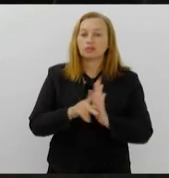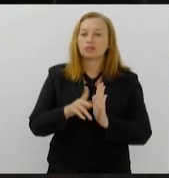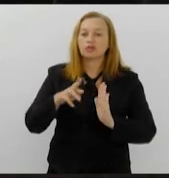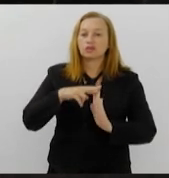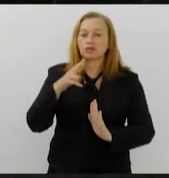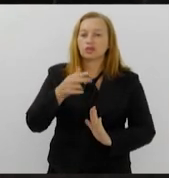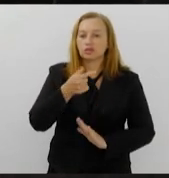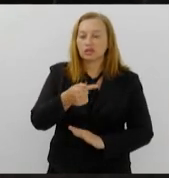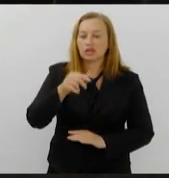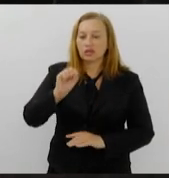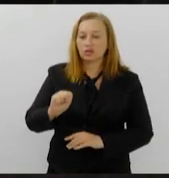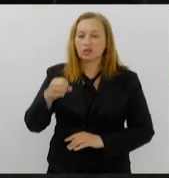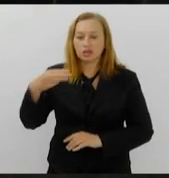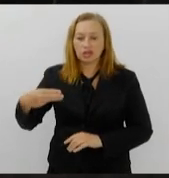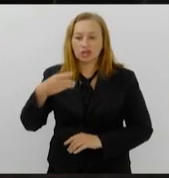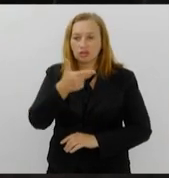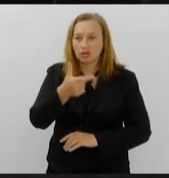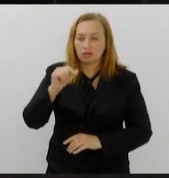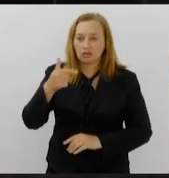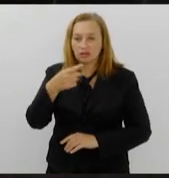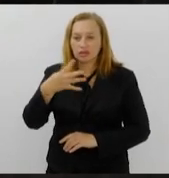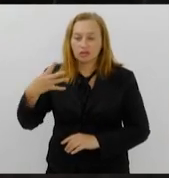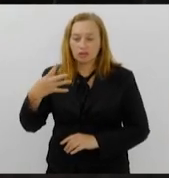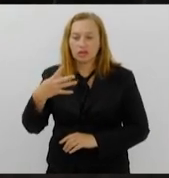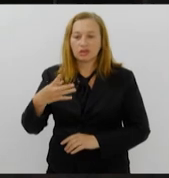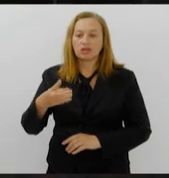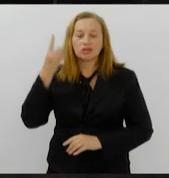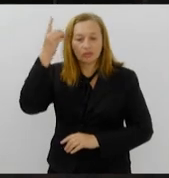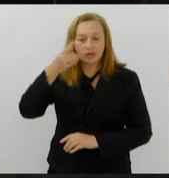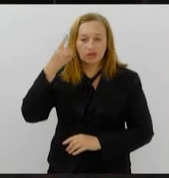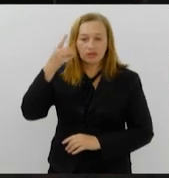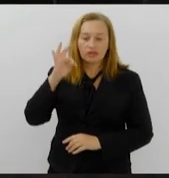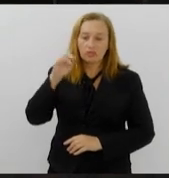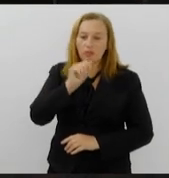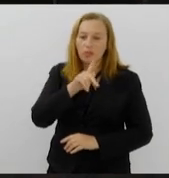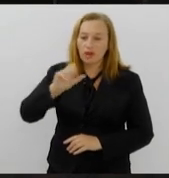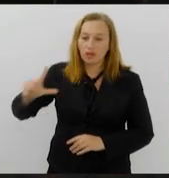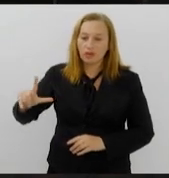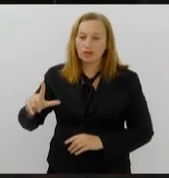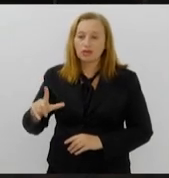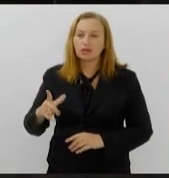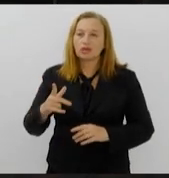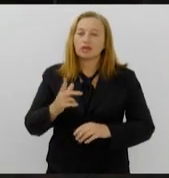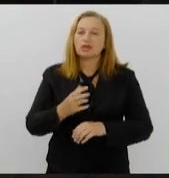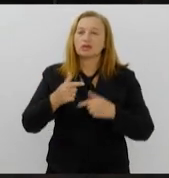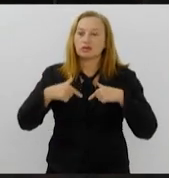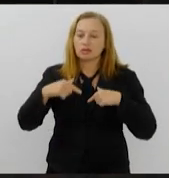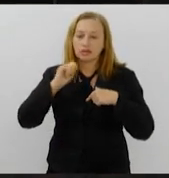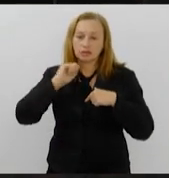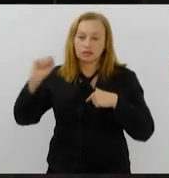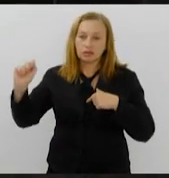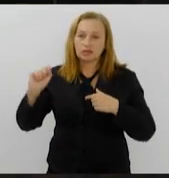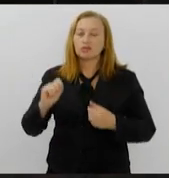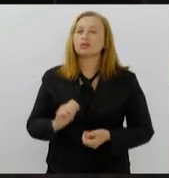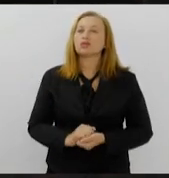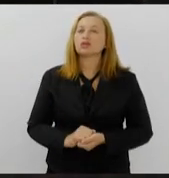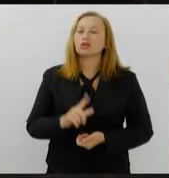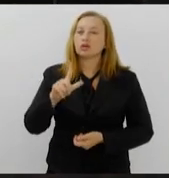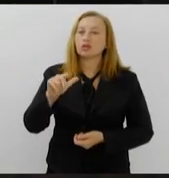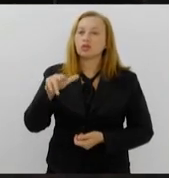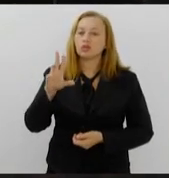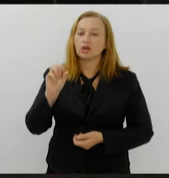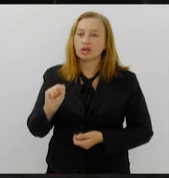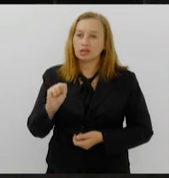Projeto de resolução número 783, de 24, de autoria do deputado Felipe Pobel, que concede medalha Tiradentes e respectivo diploma para Lucas